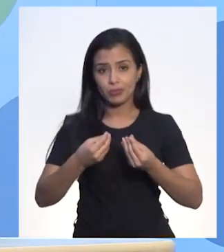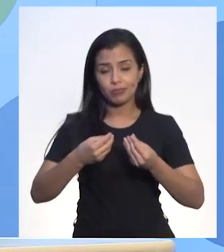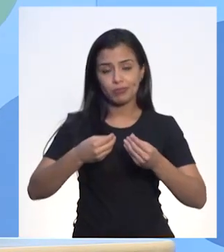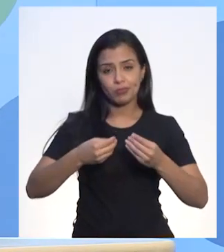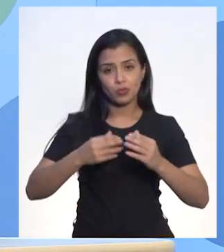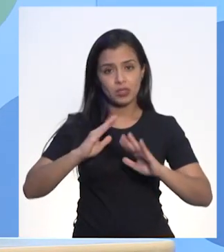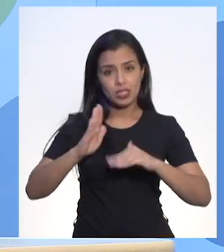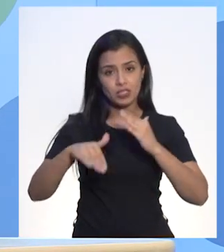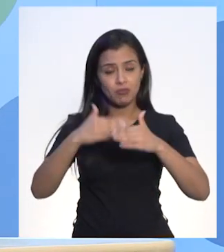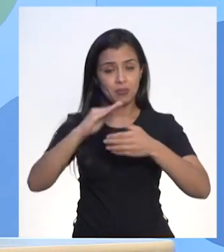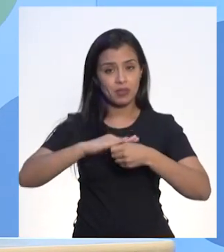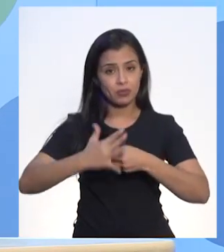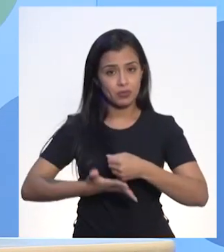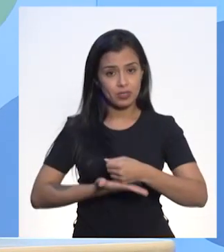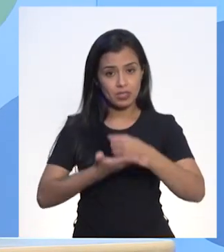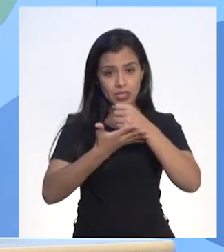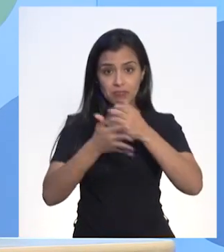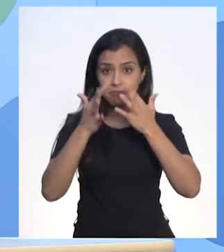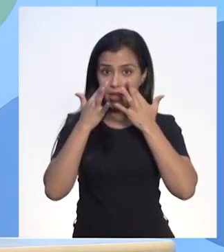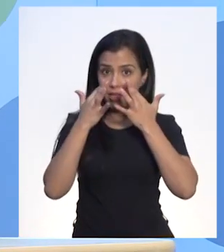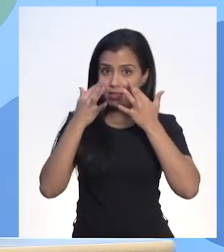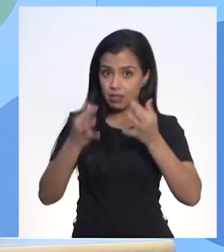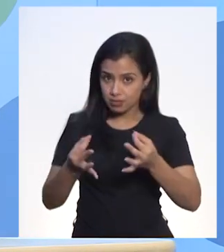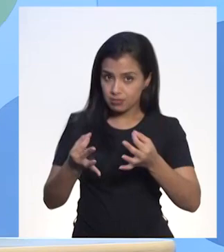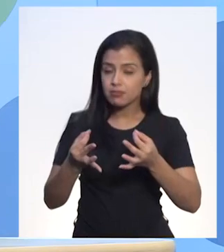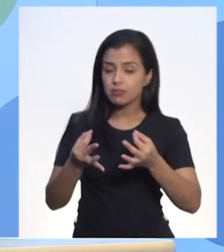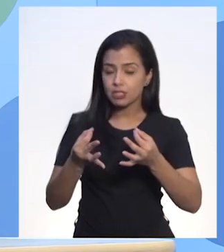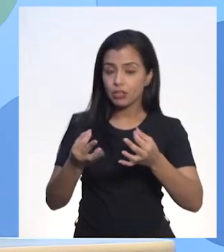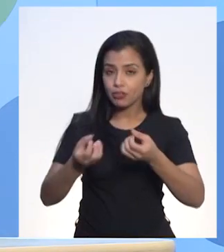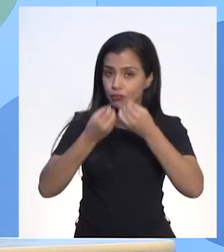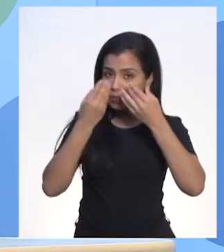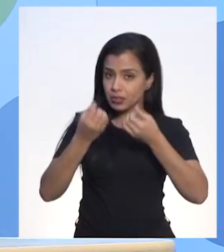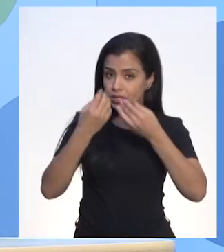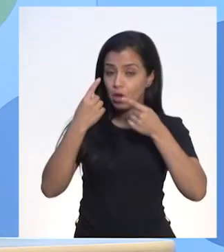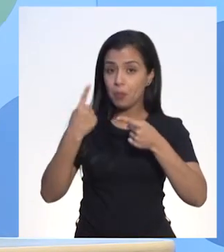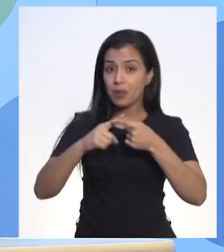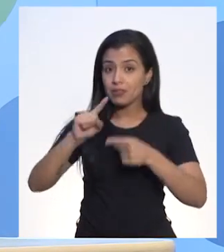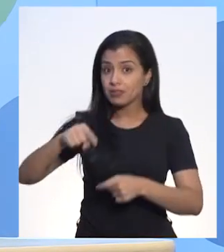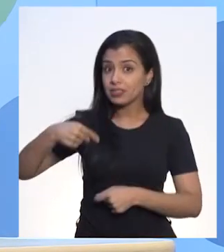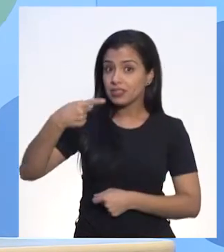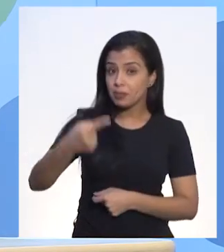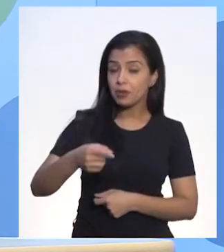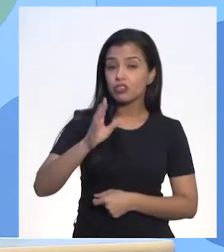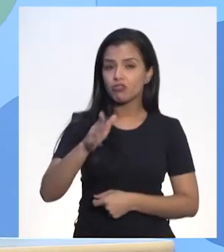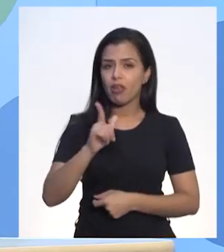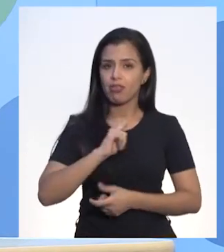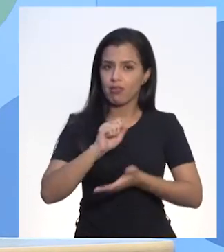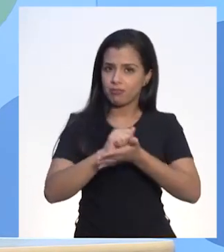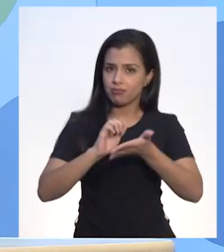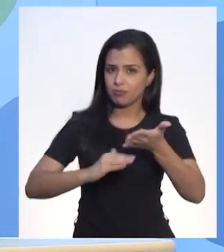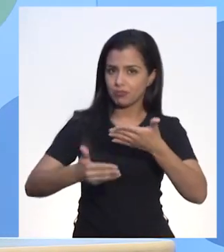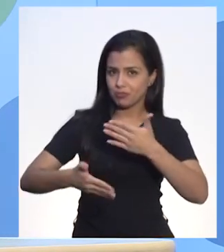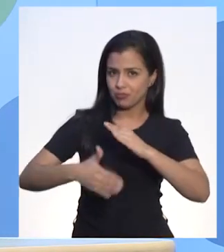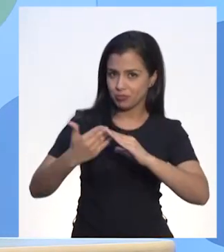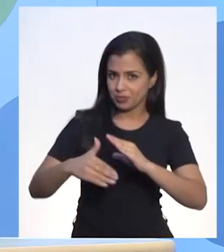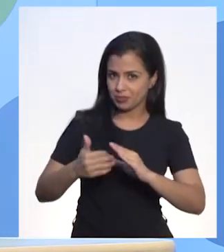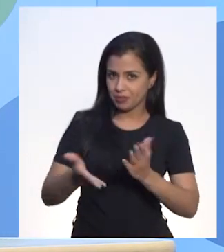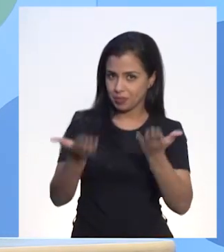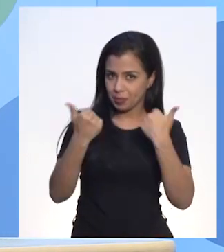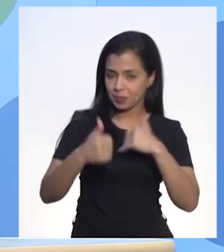desenvolvimento sustentável e fiquem ligados, prestem bastante atenção, porque na sequência do vídeo tem interação via chat. Vamos